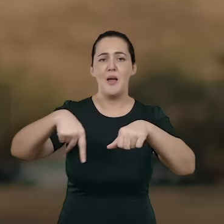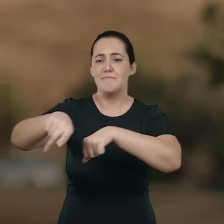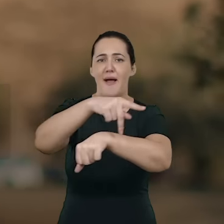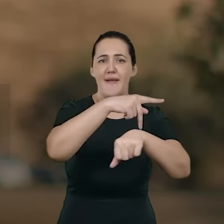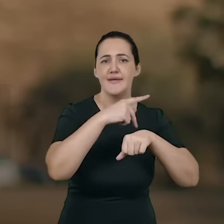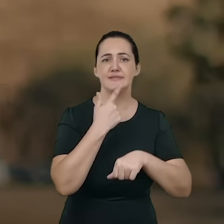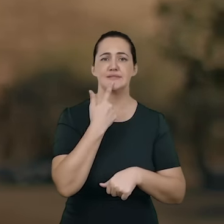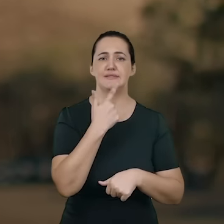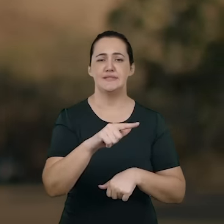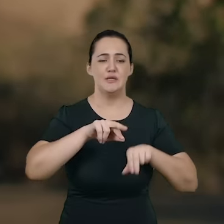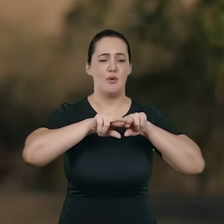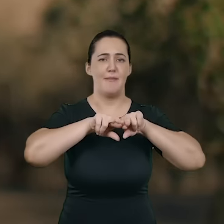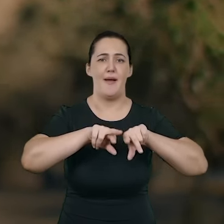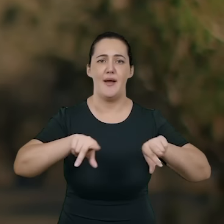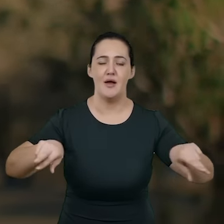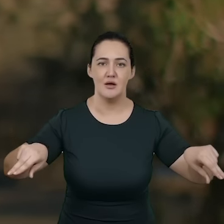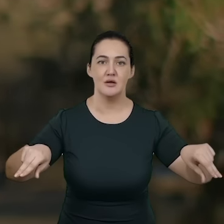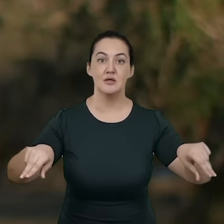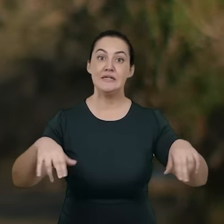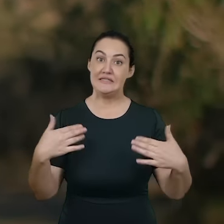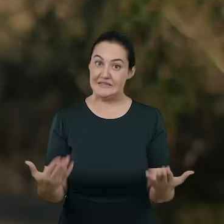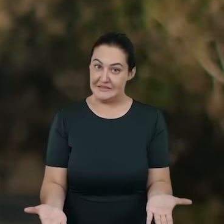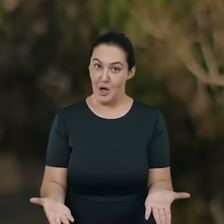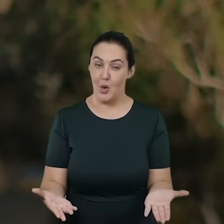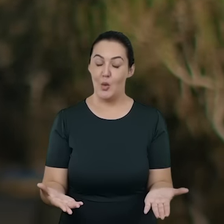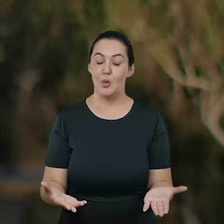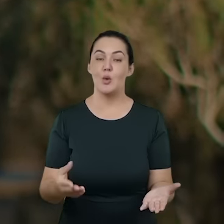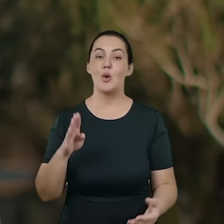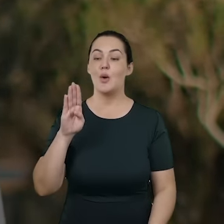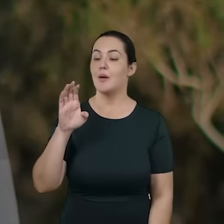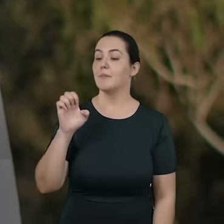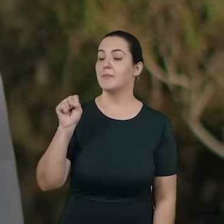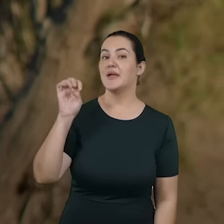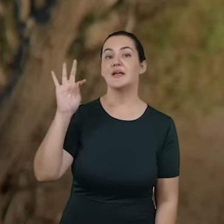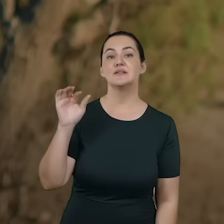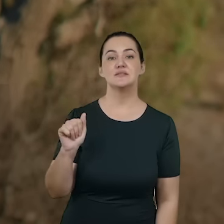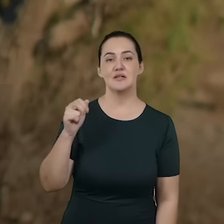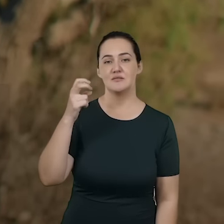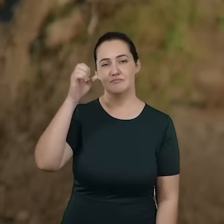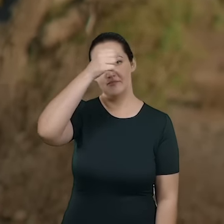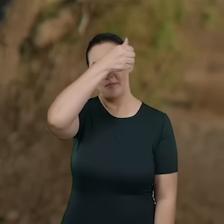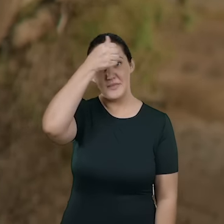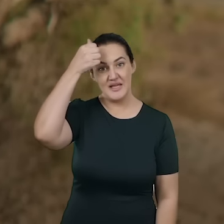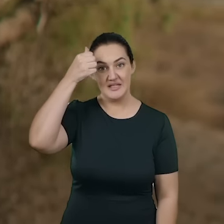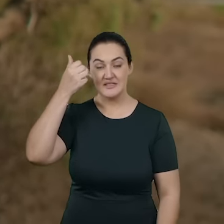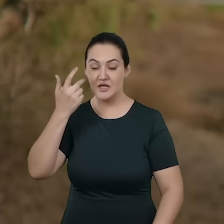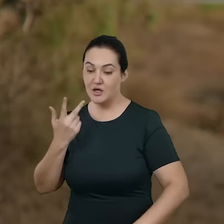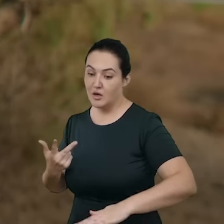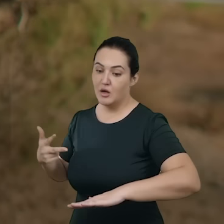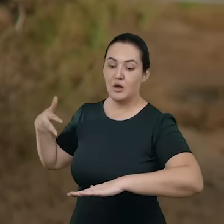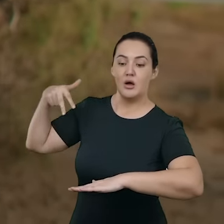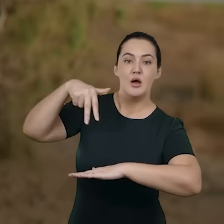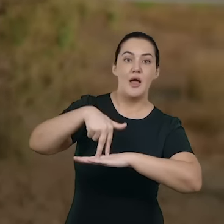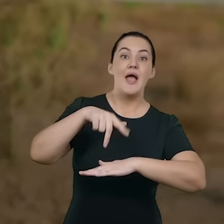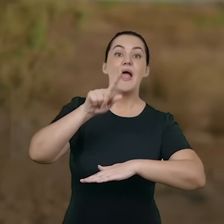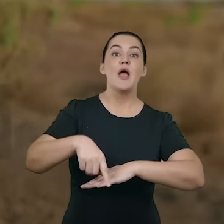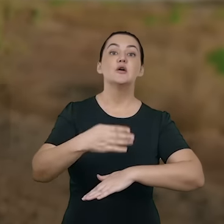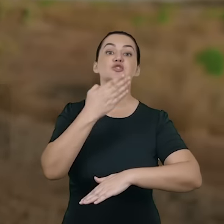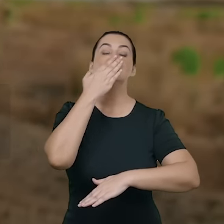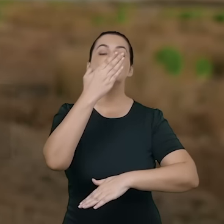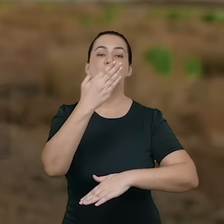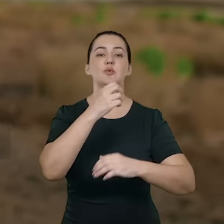nações, línguas, países. Então essa besta que surge do mar é um tipo de poder que estava a serviço